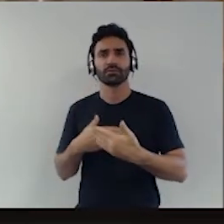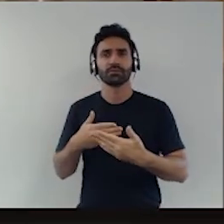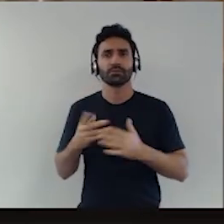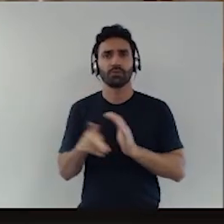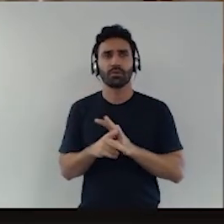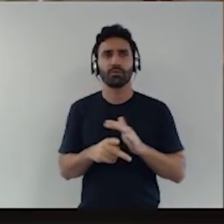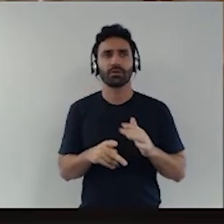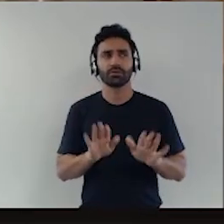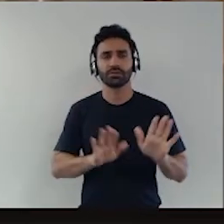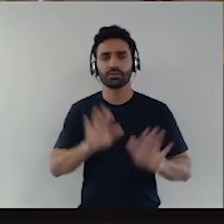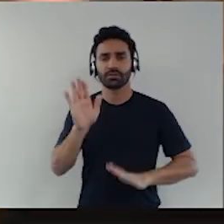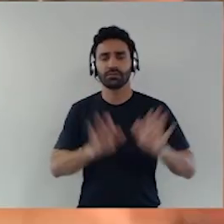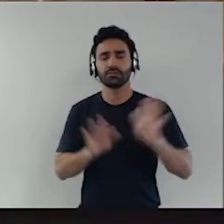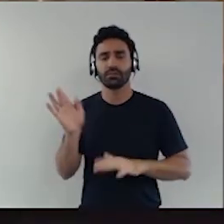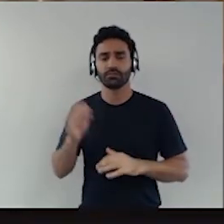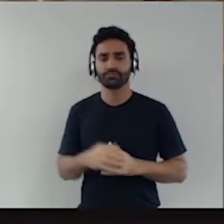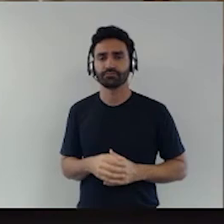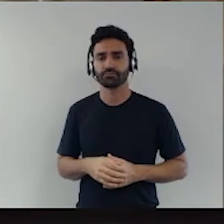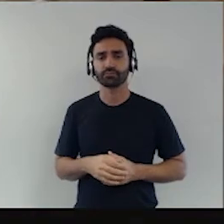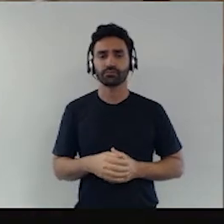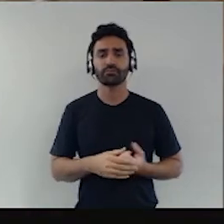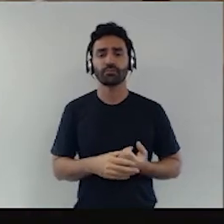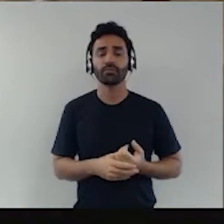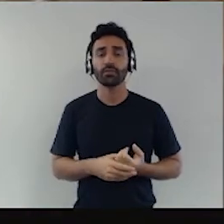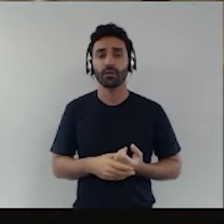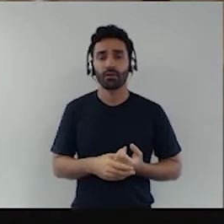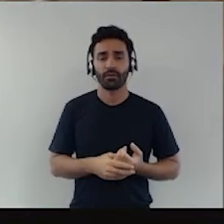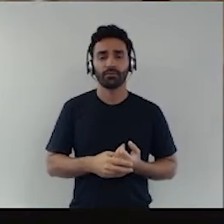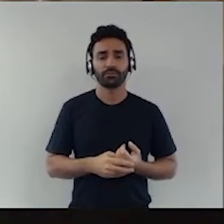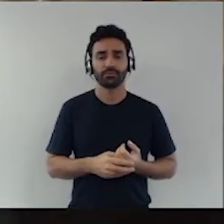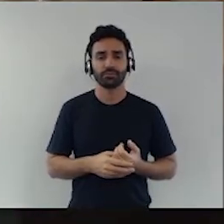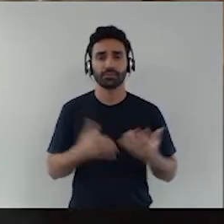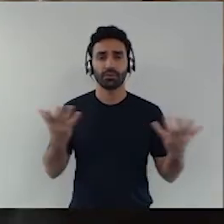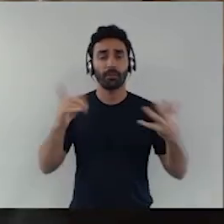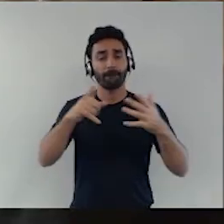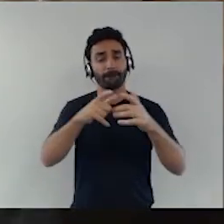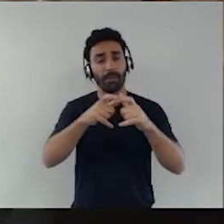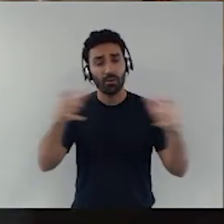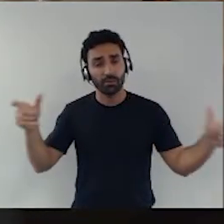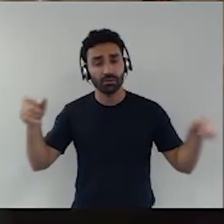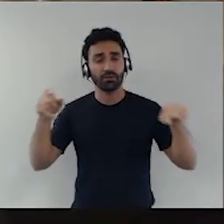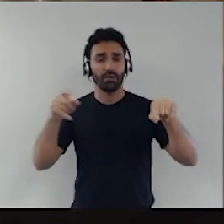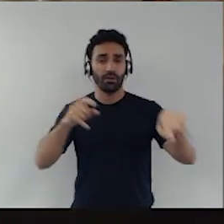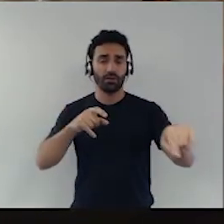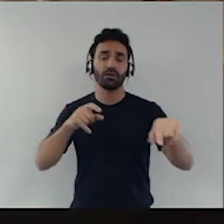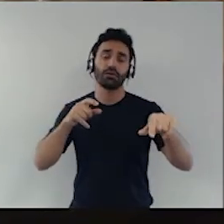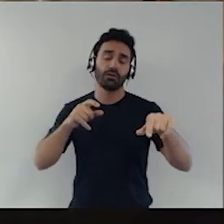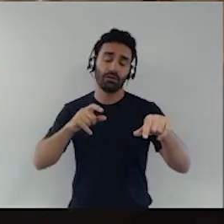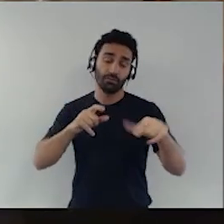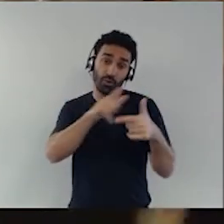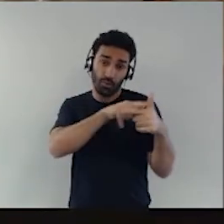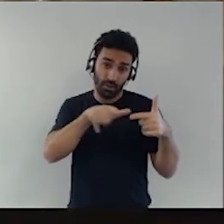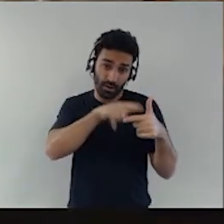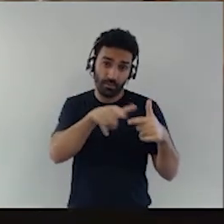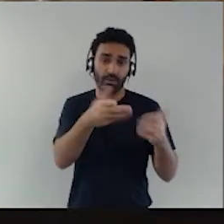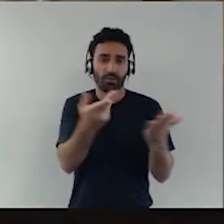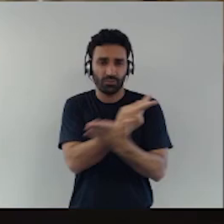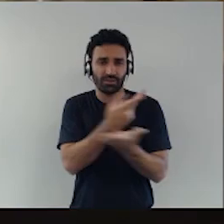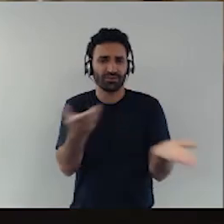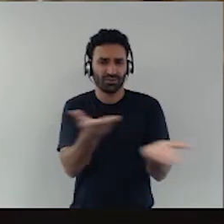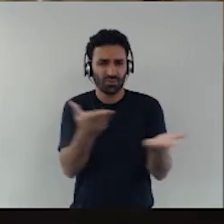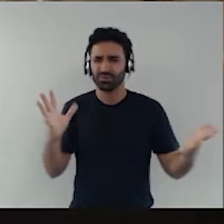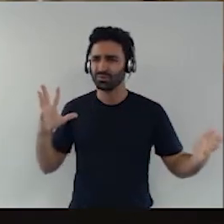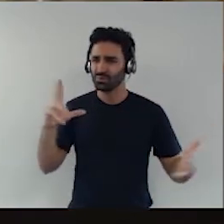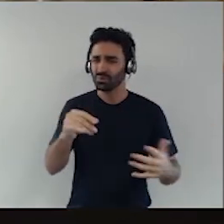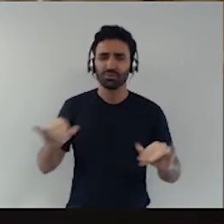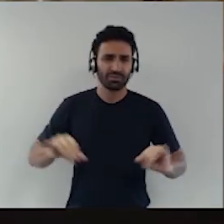tudo isso levando em consideração que a maioria dessa situação posta hoje, fática, vivenciada por